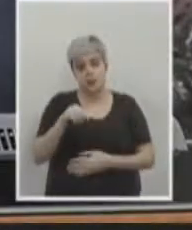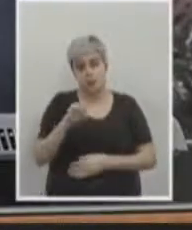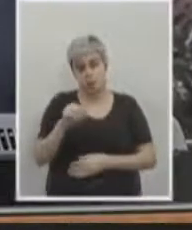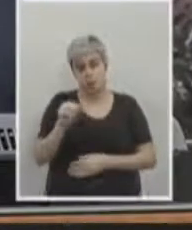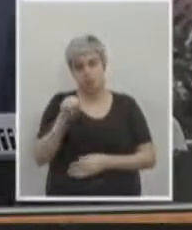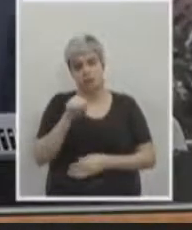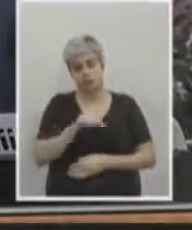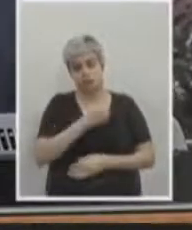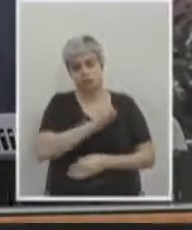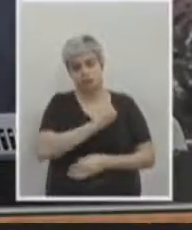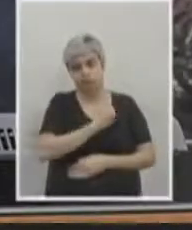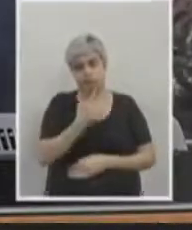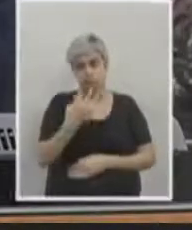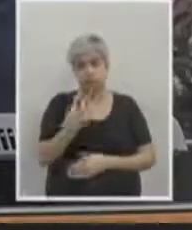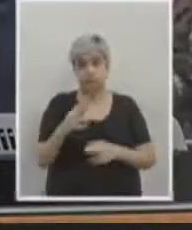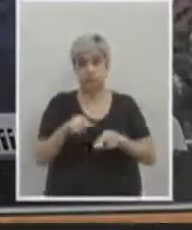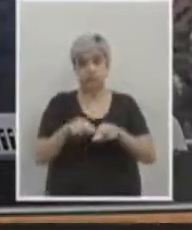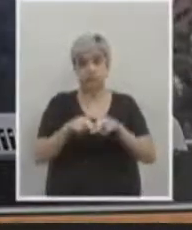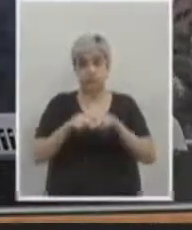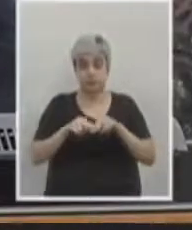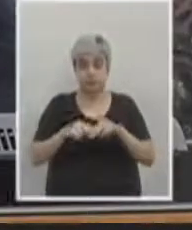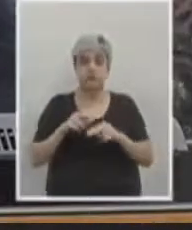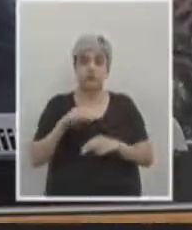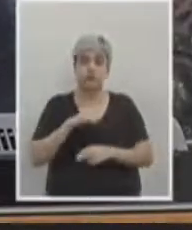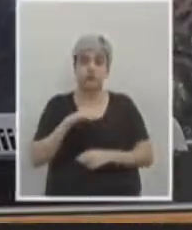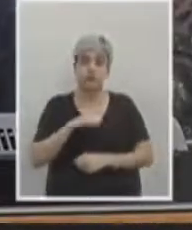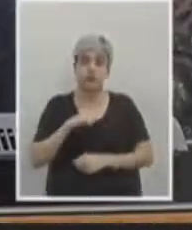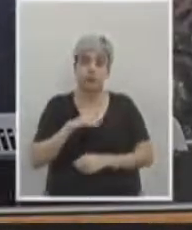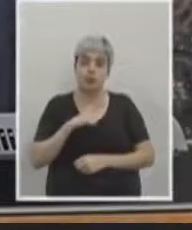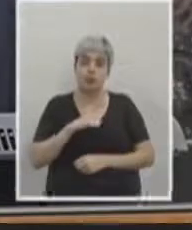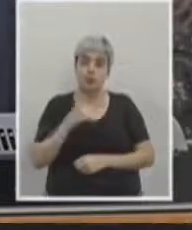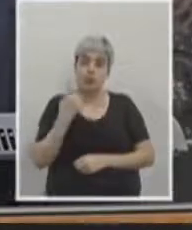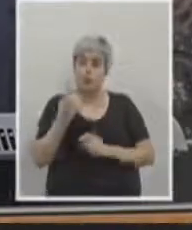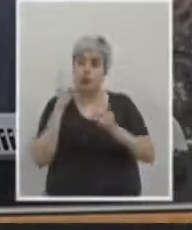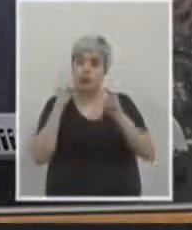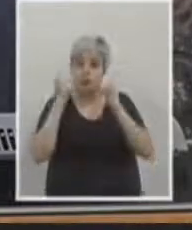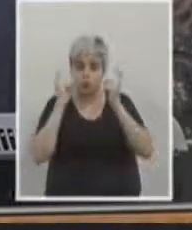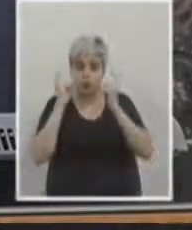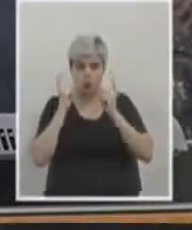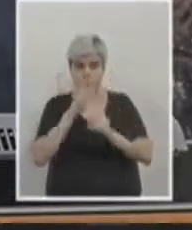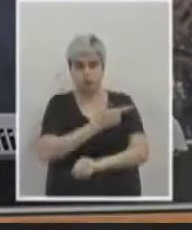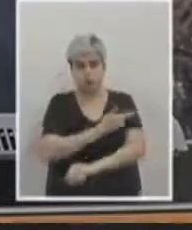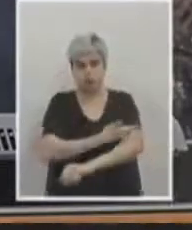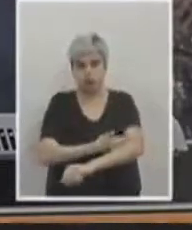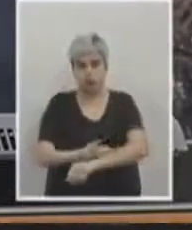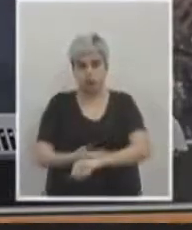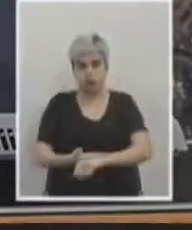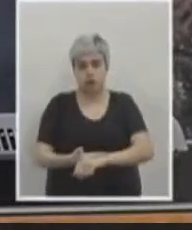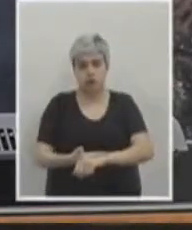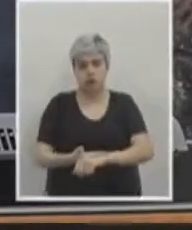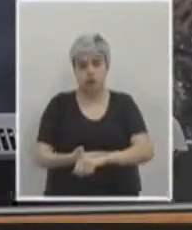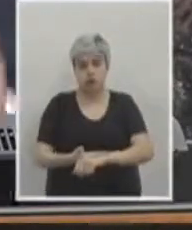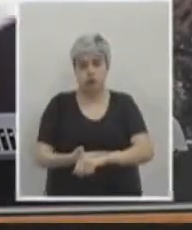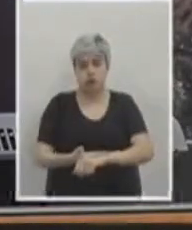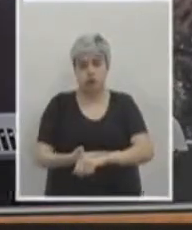Inclusive, por causa de uma audiência na Comissão de Educação, nós tivemos